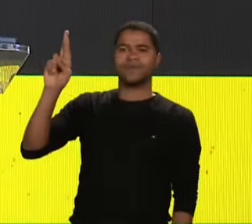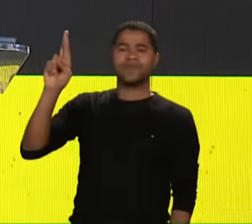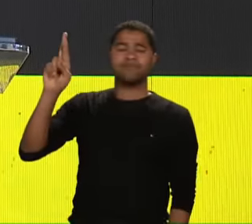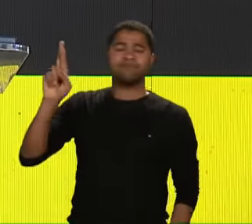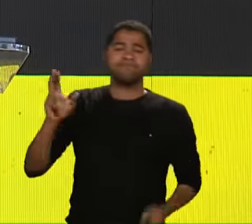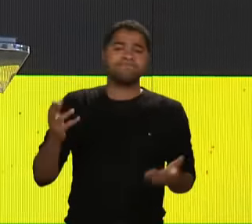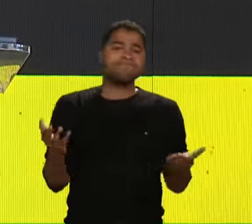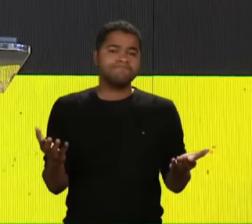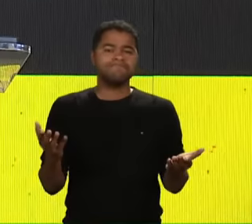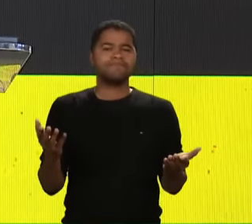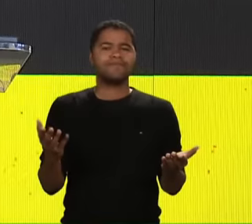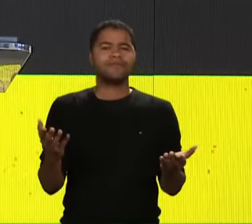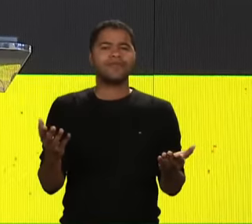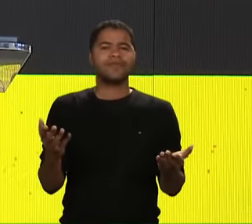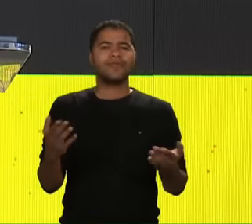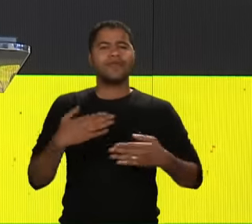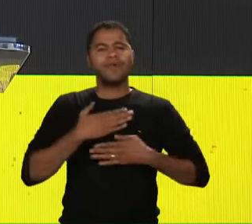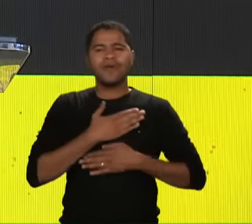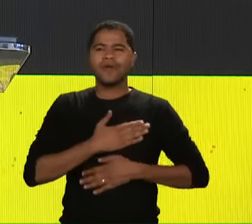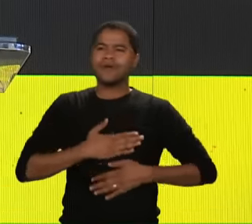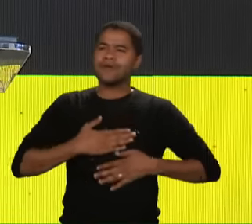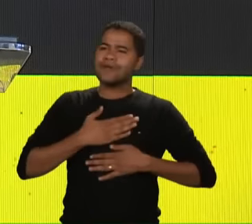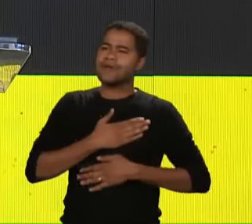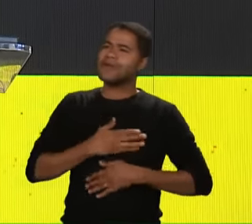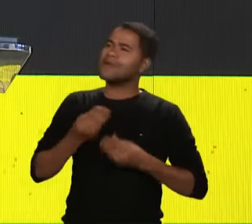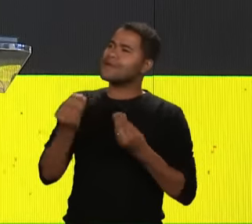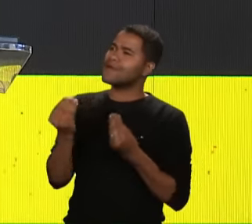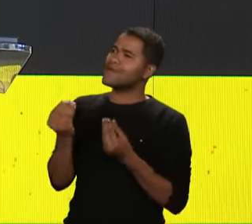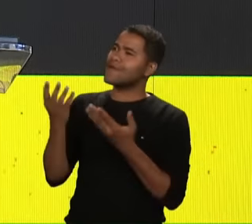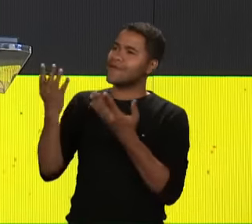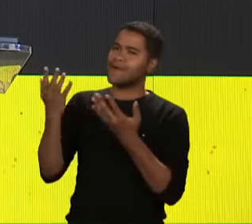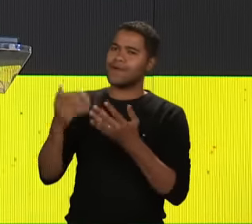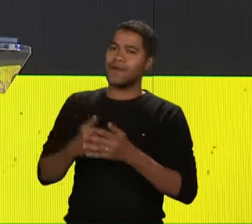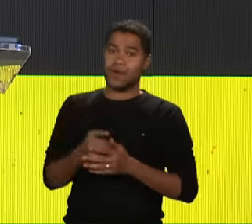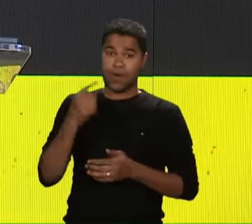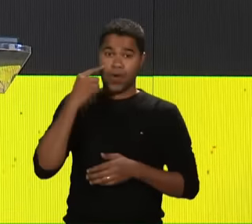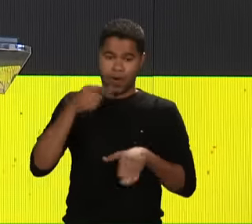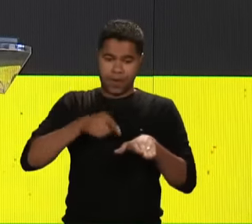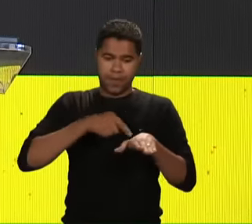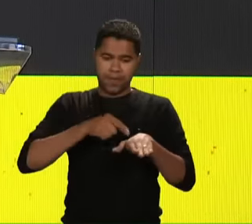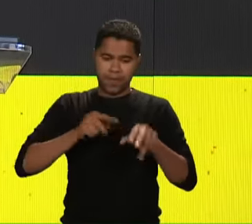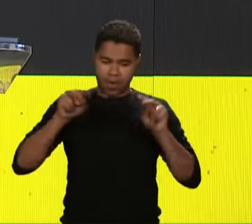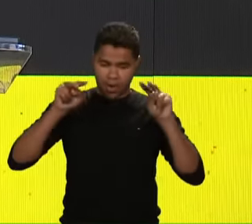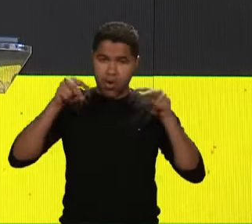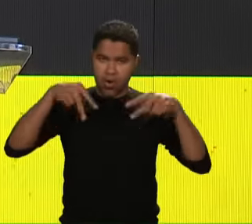Sabe, quando você agrada o Senhor, olhe para os seus pés.